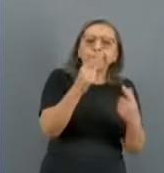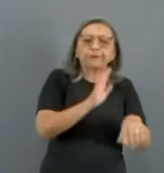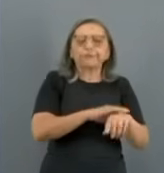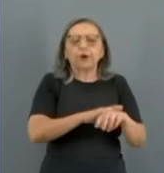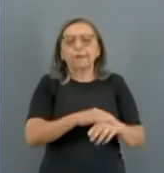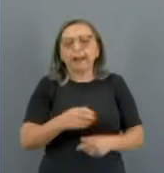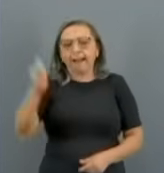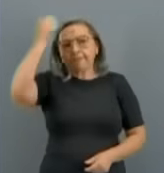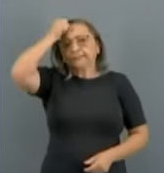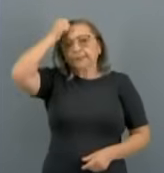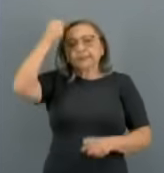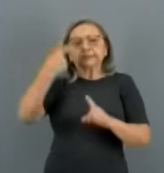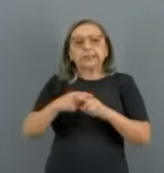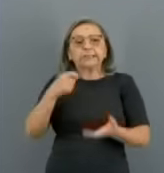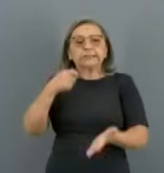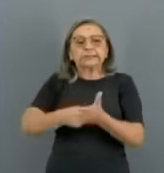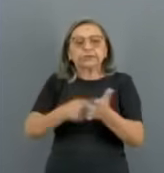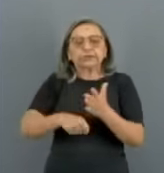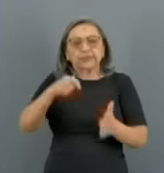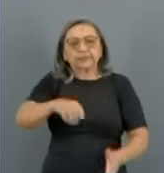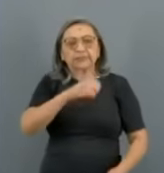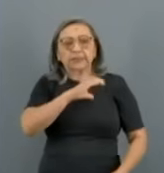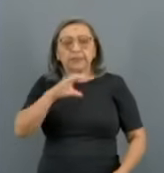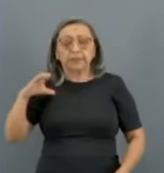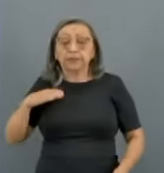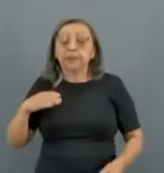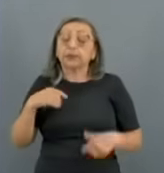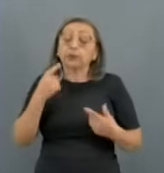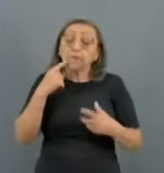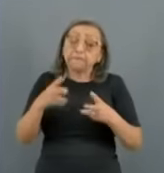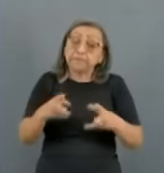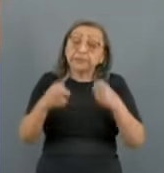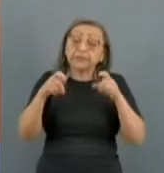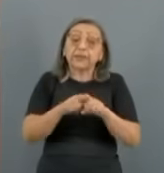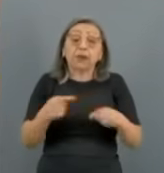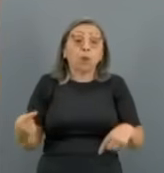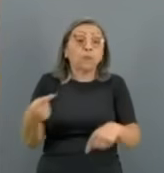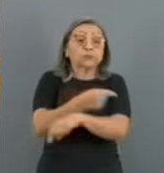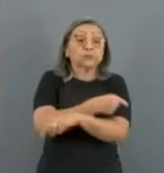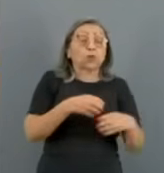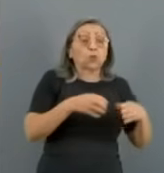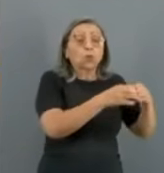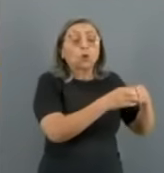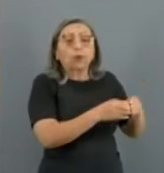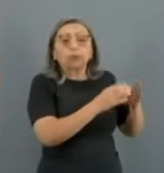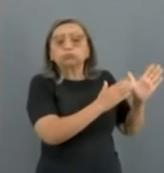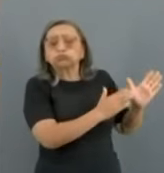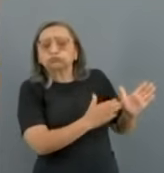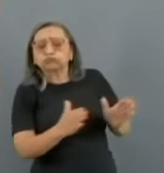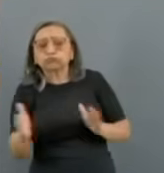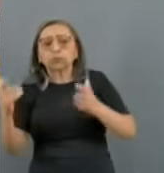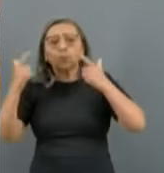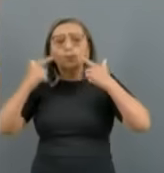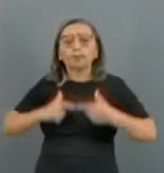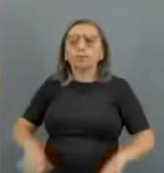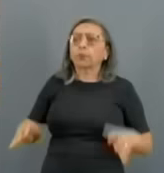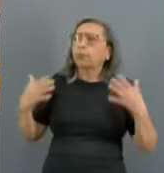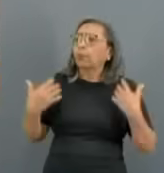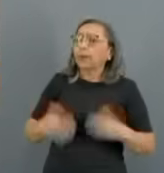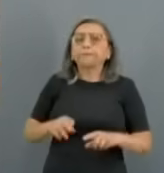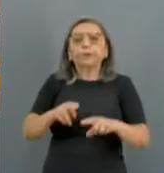nessa CPMI. O que eu percebo é que a oposição ficou carente ao longo desse processo. Por isso,